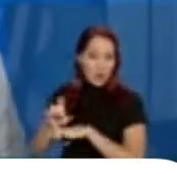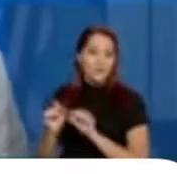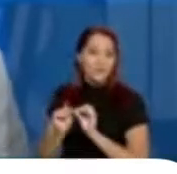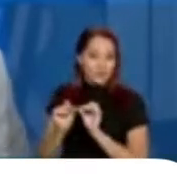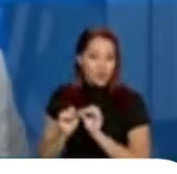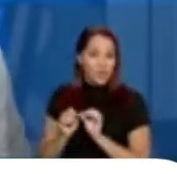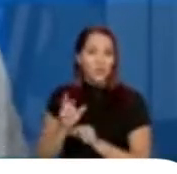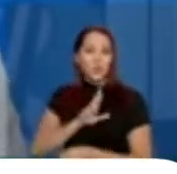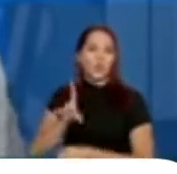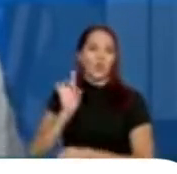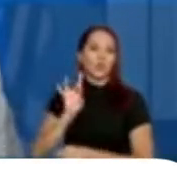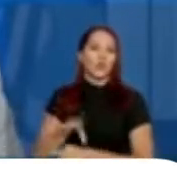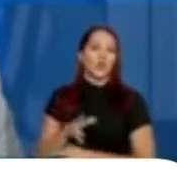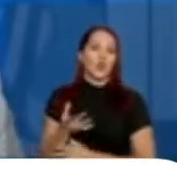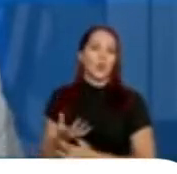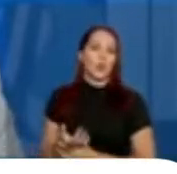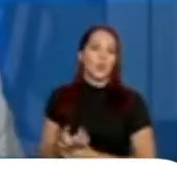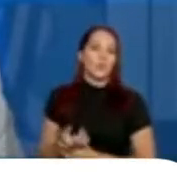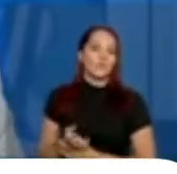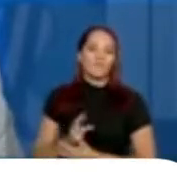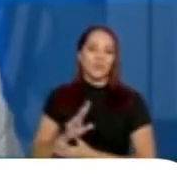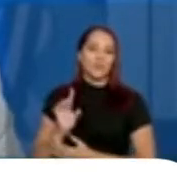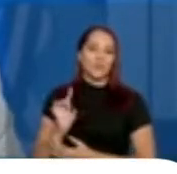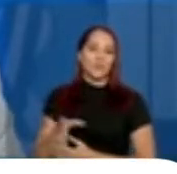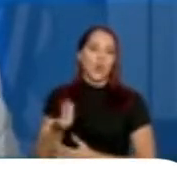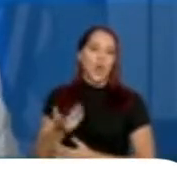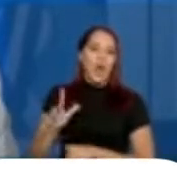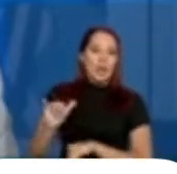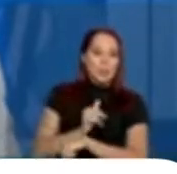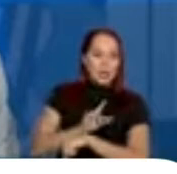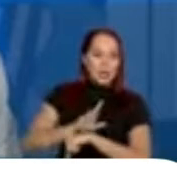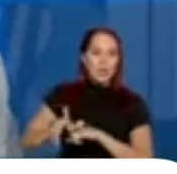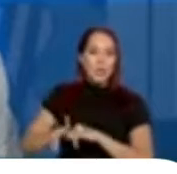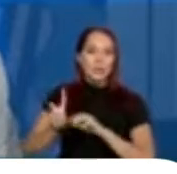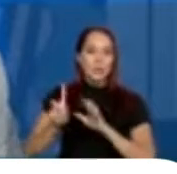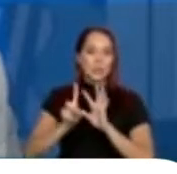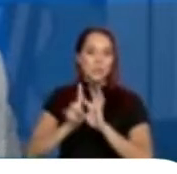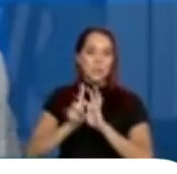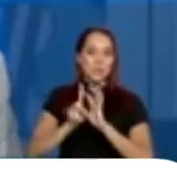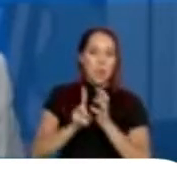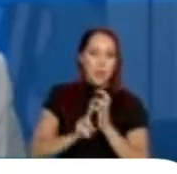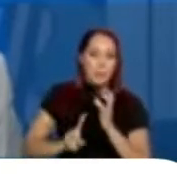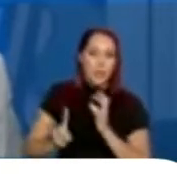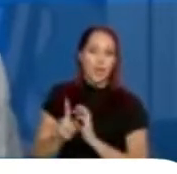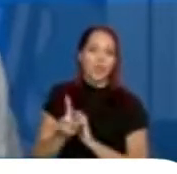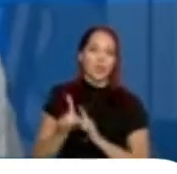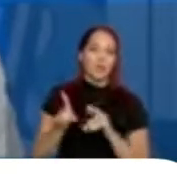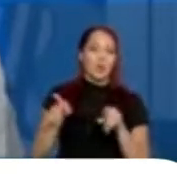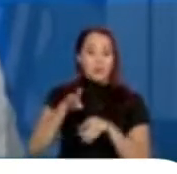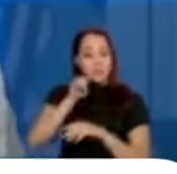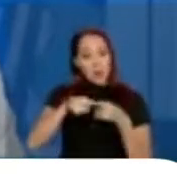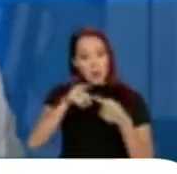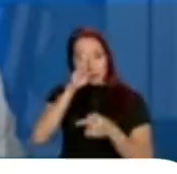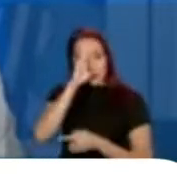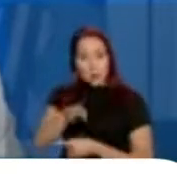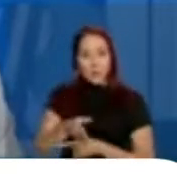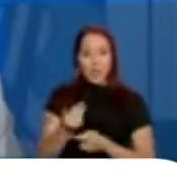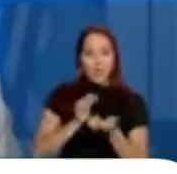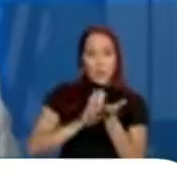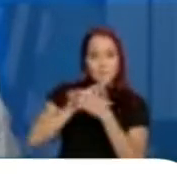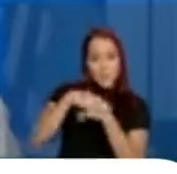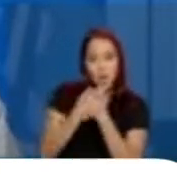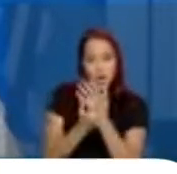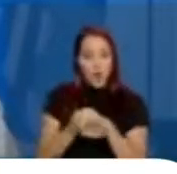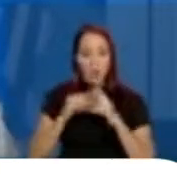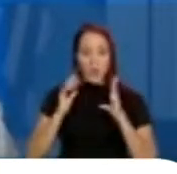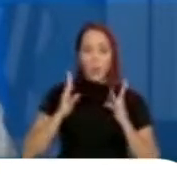não são somente as medidas de isolamento social, mas principalmente higienização das